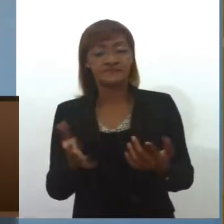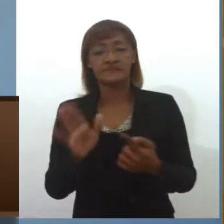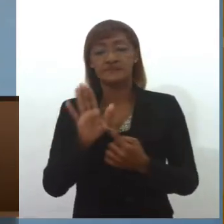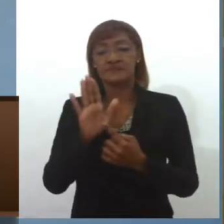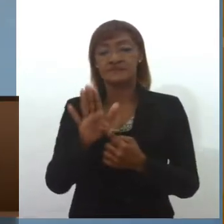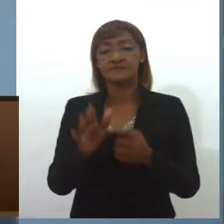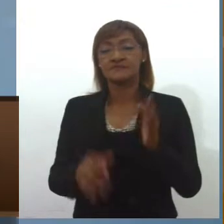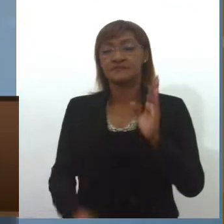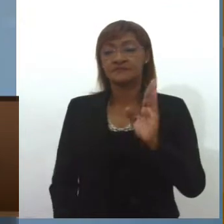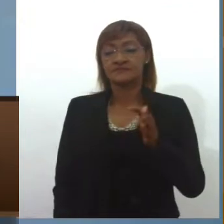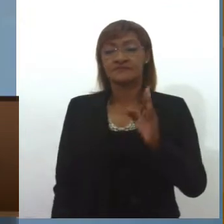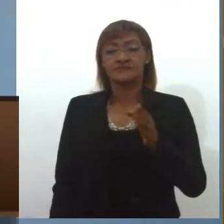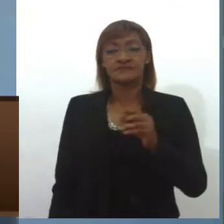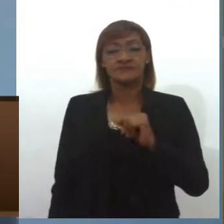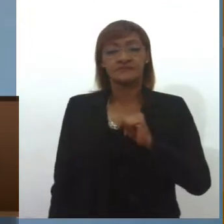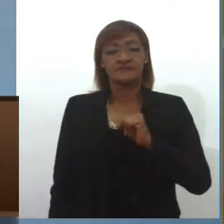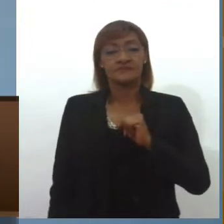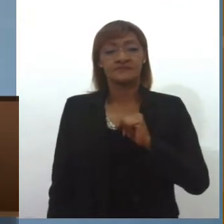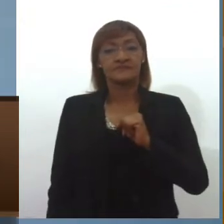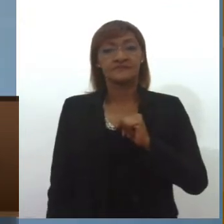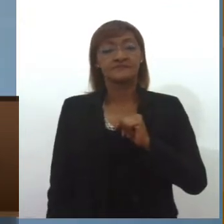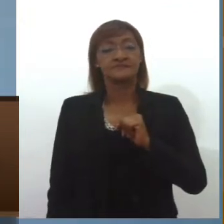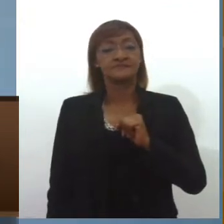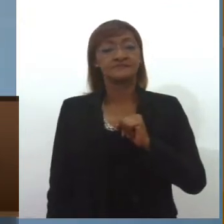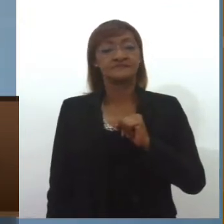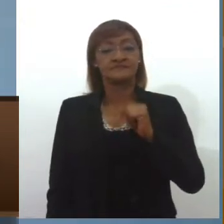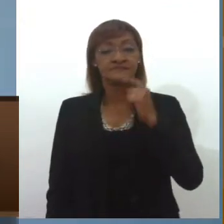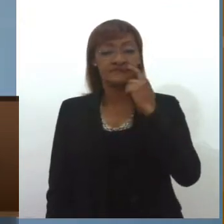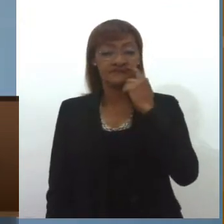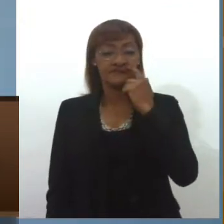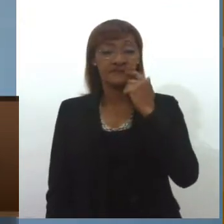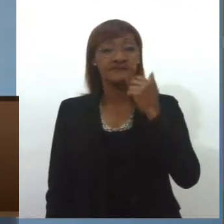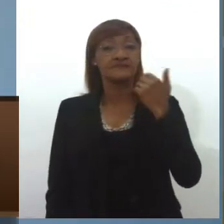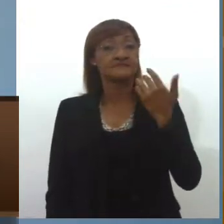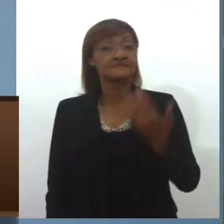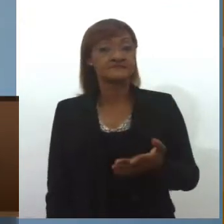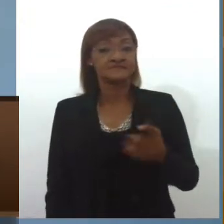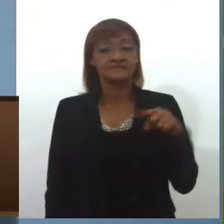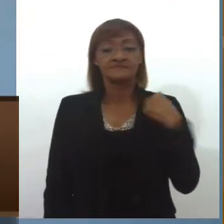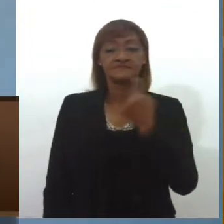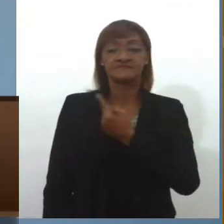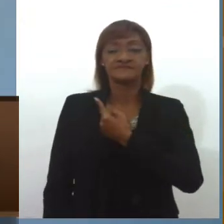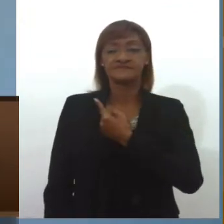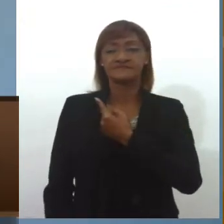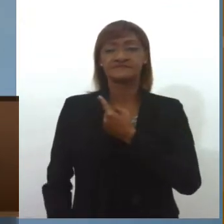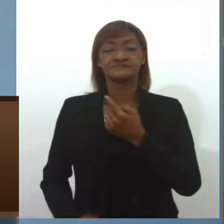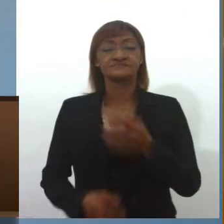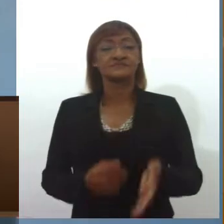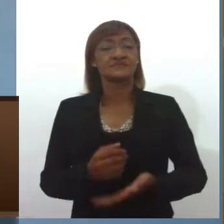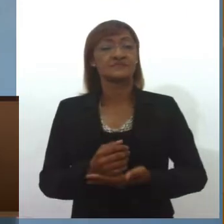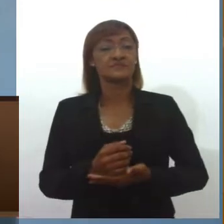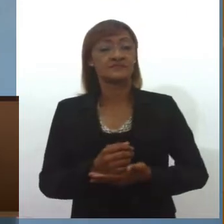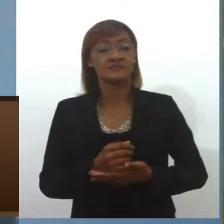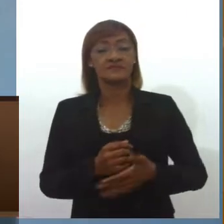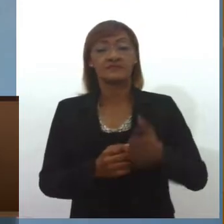na reportagem. Então, como nós não estamos passando por uma inflação de demanda em si,